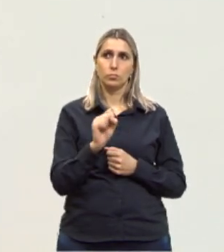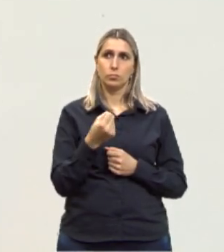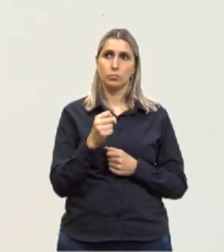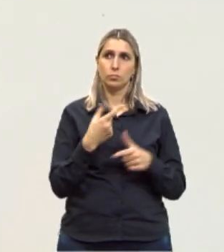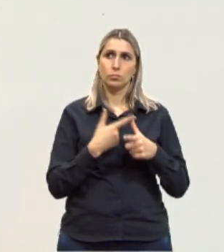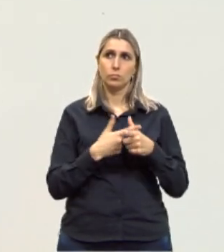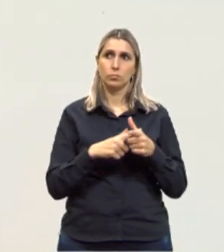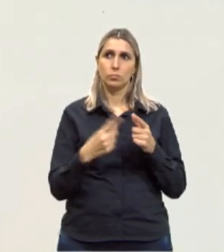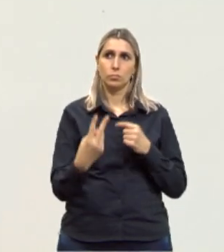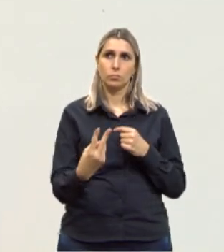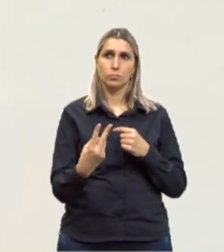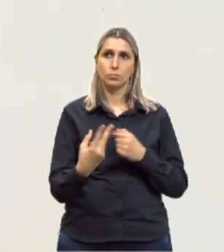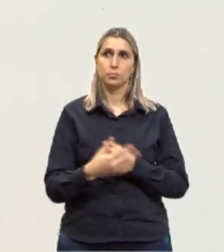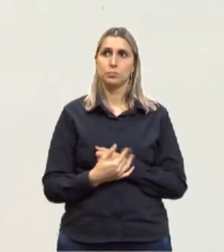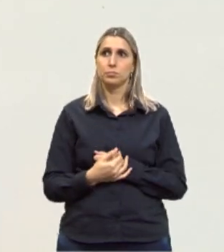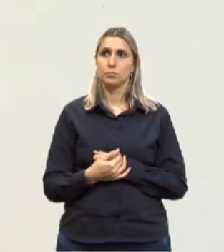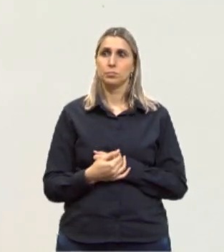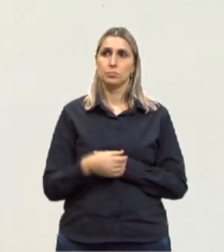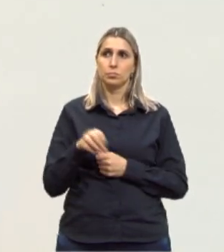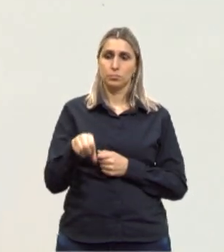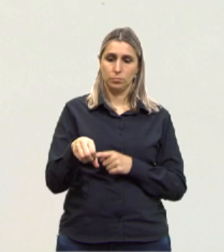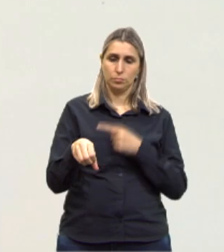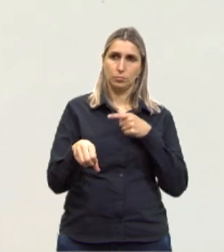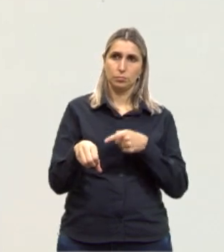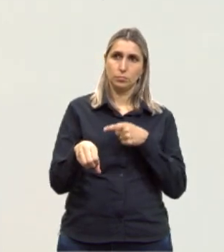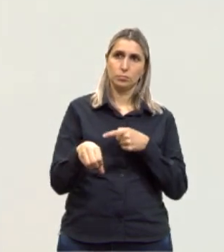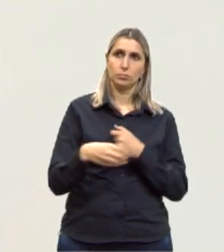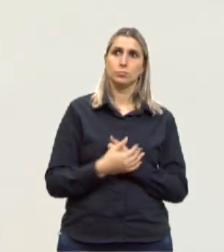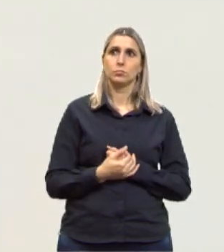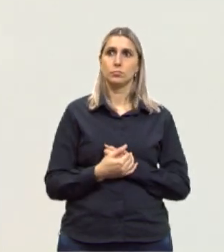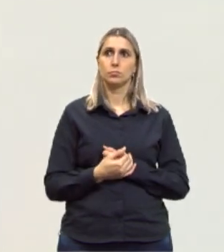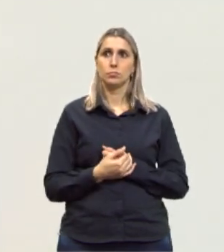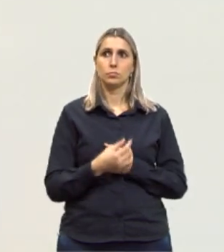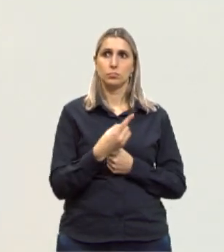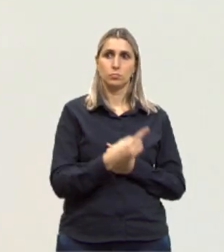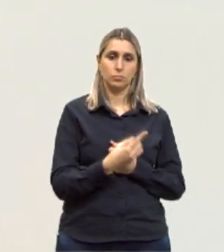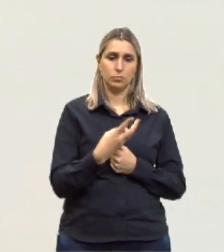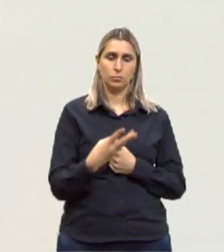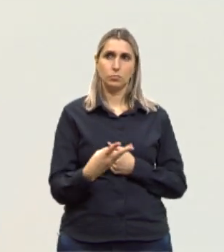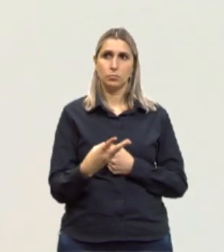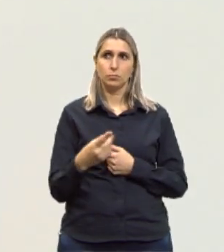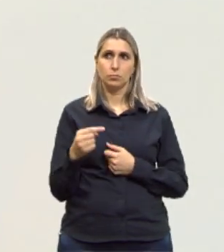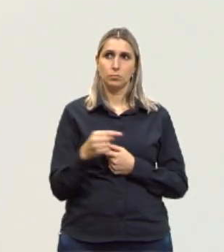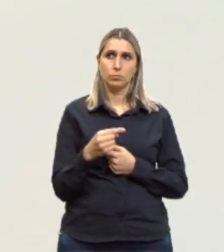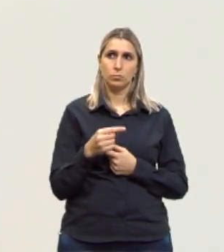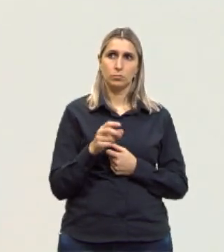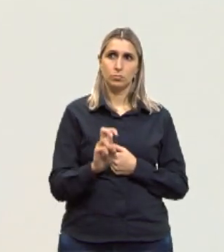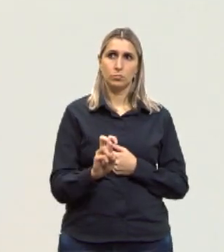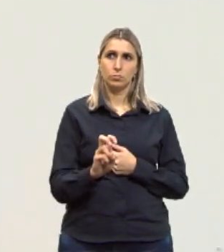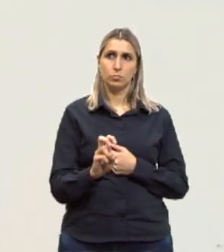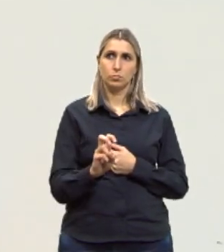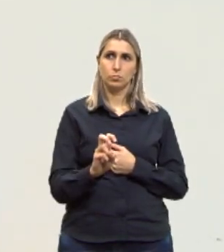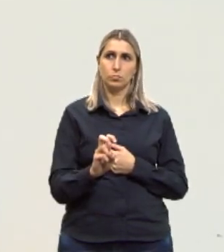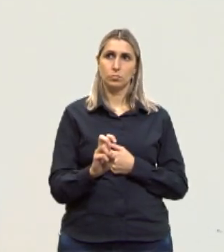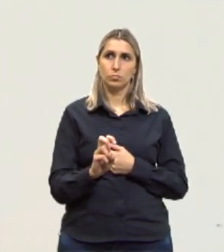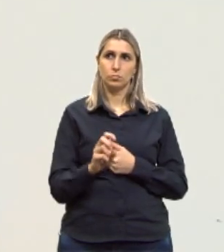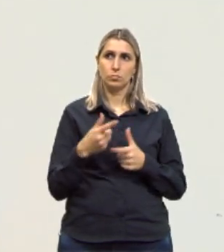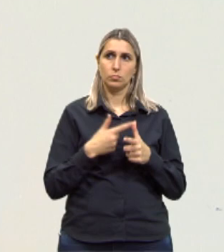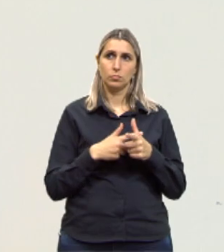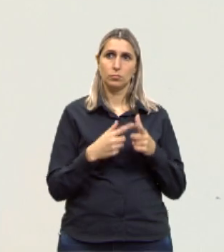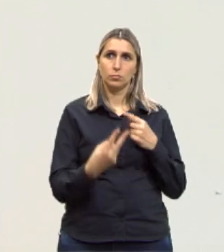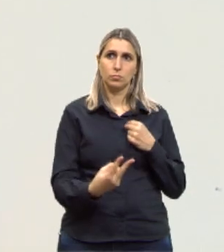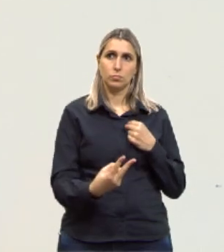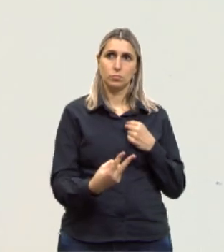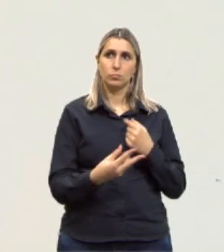18 sobre 2, 9. E 13 menos 5 sobre